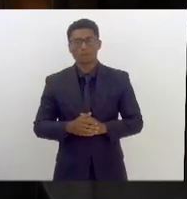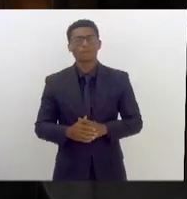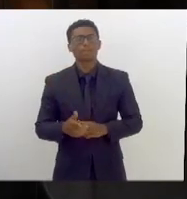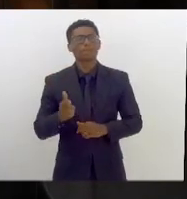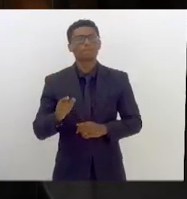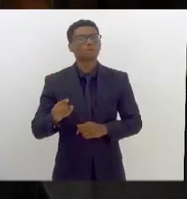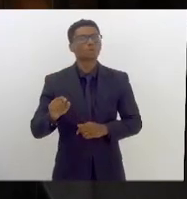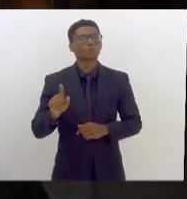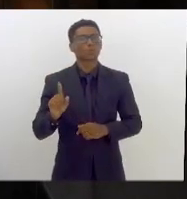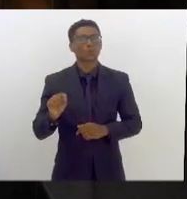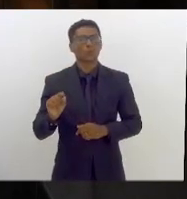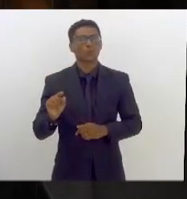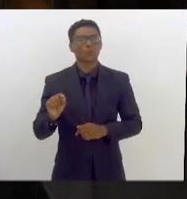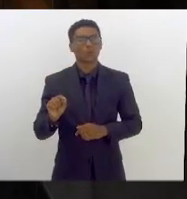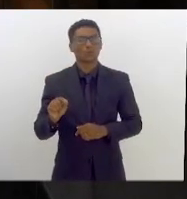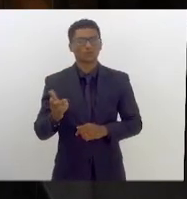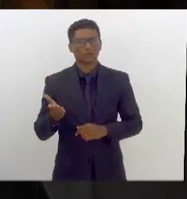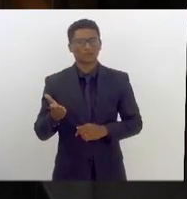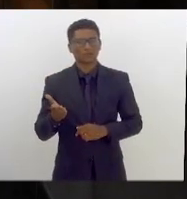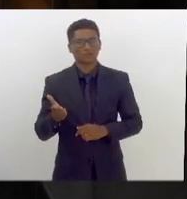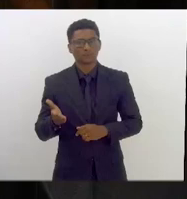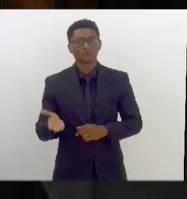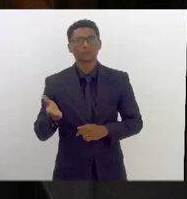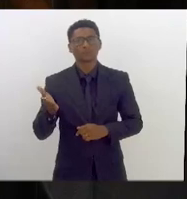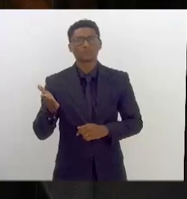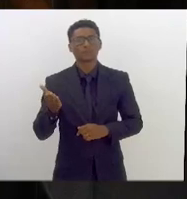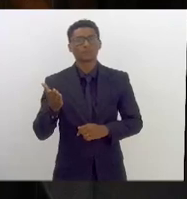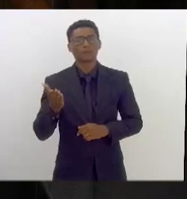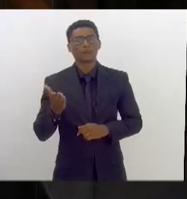conta que esse sistema